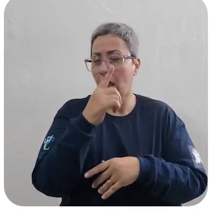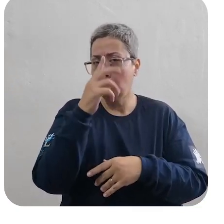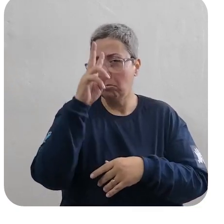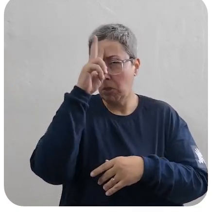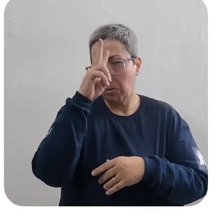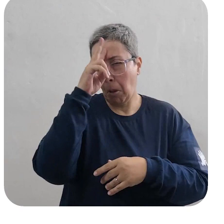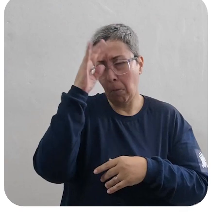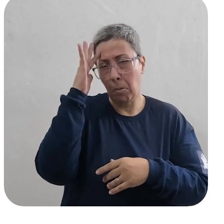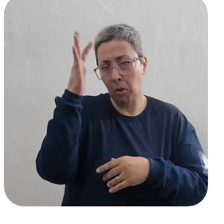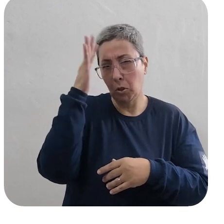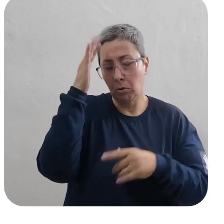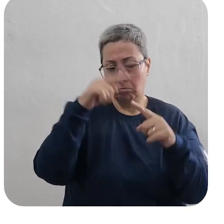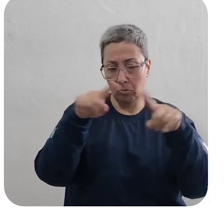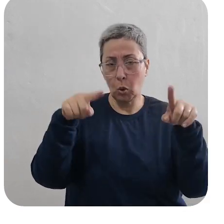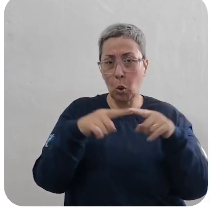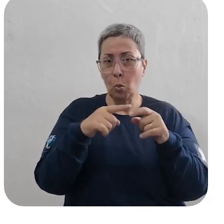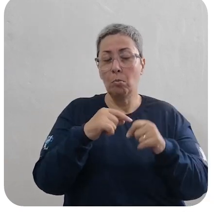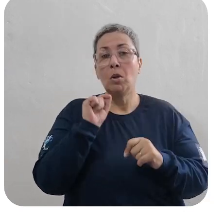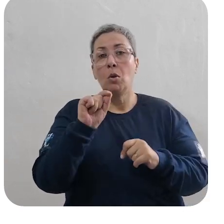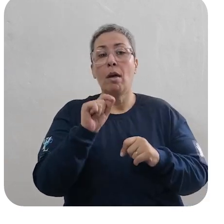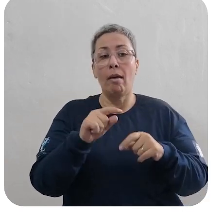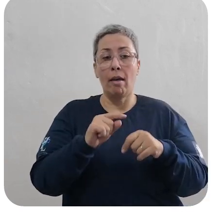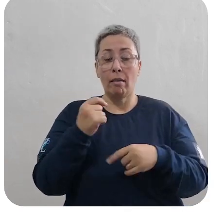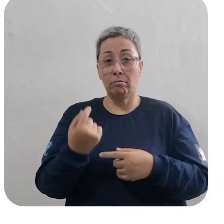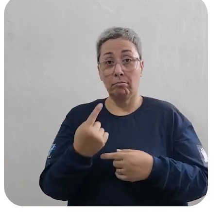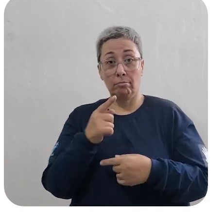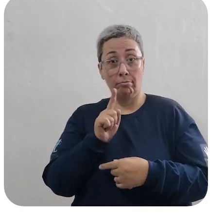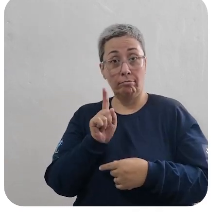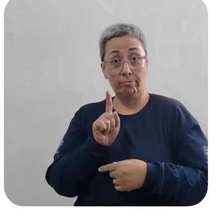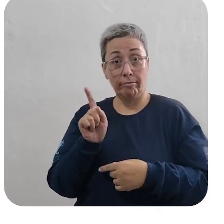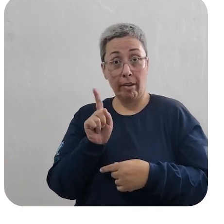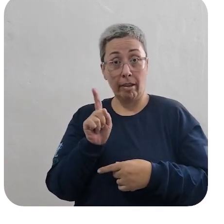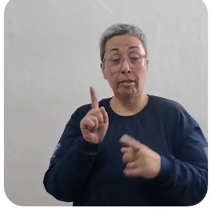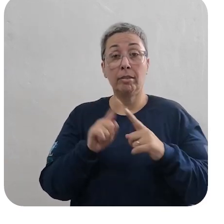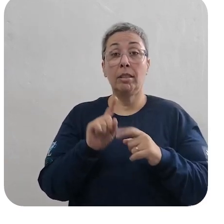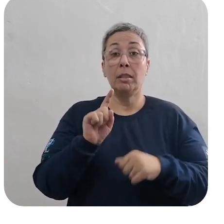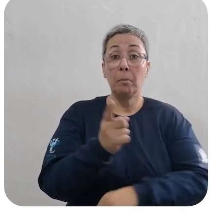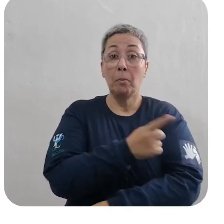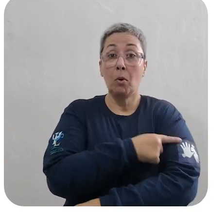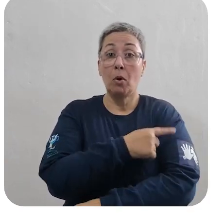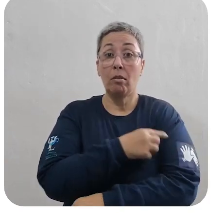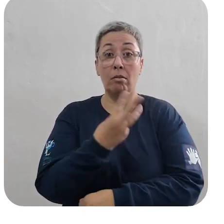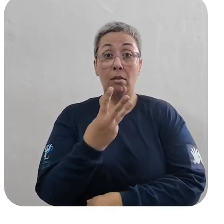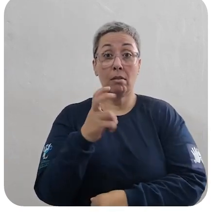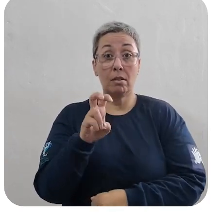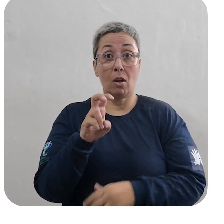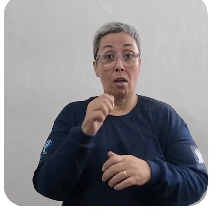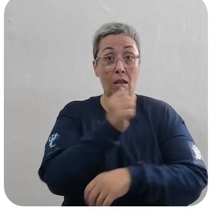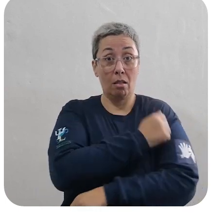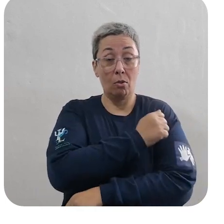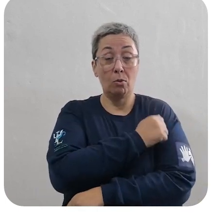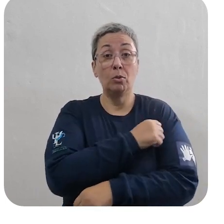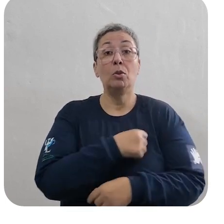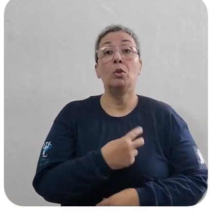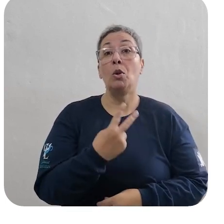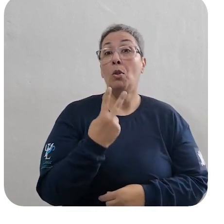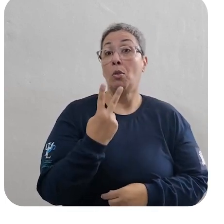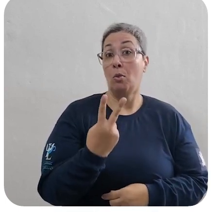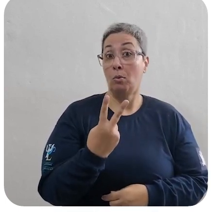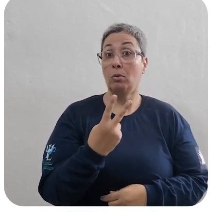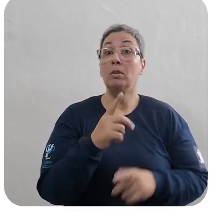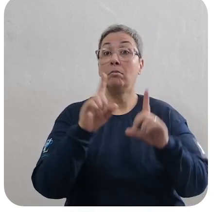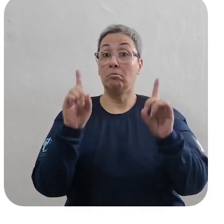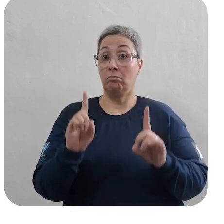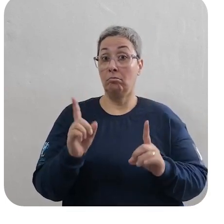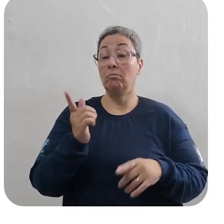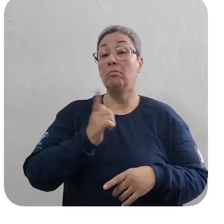turma hipotética. Essa é uma turma de primeiro ano com 35 crianças. 2 educandos